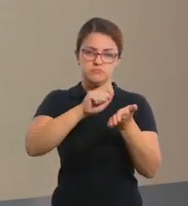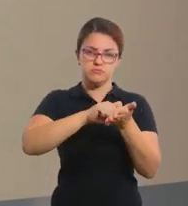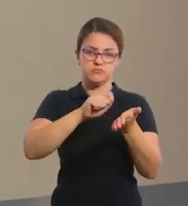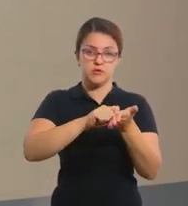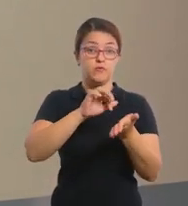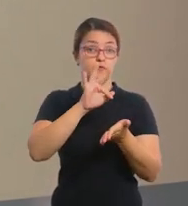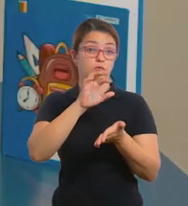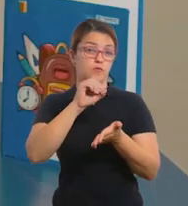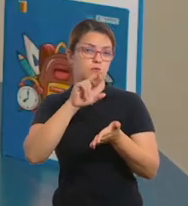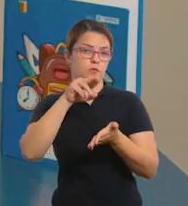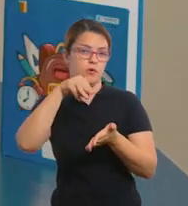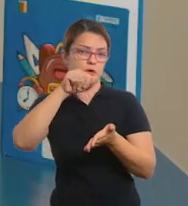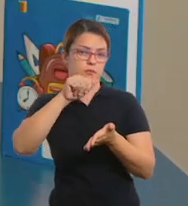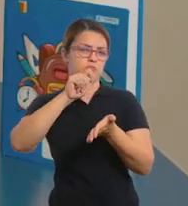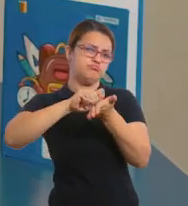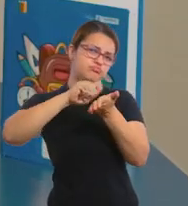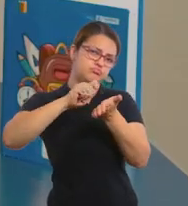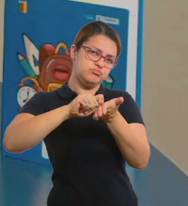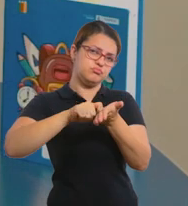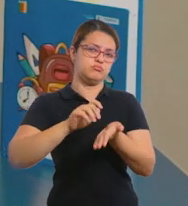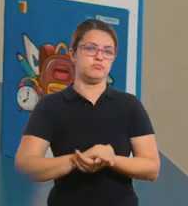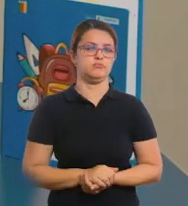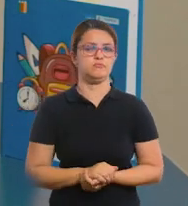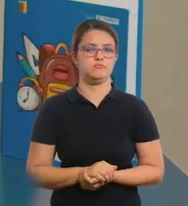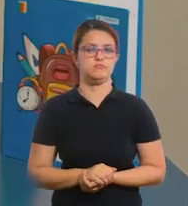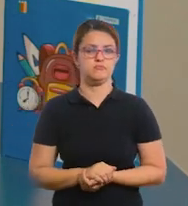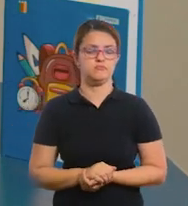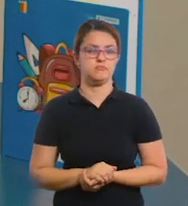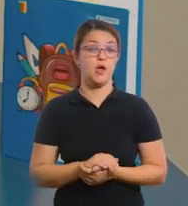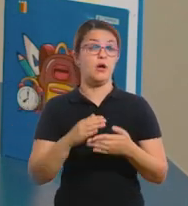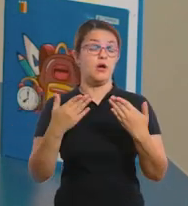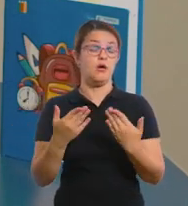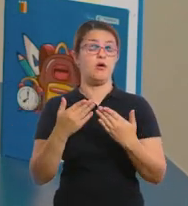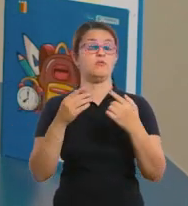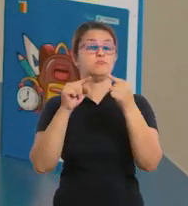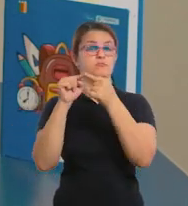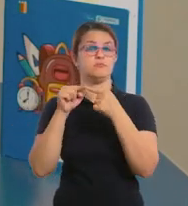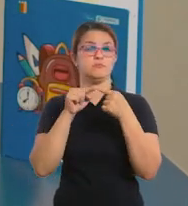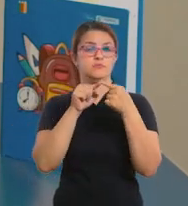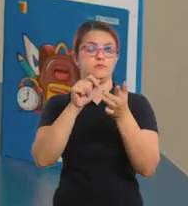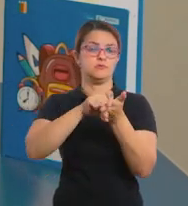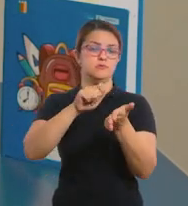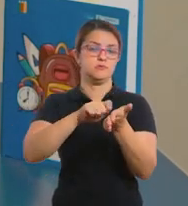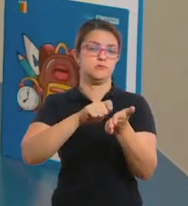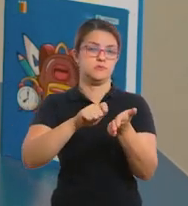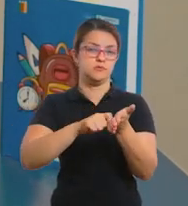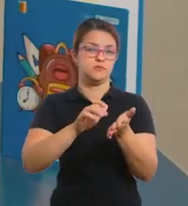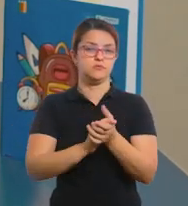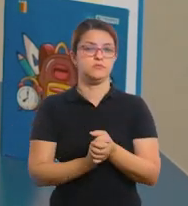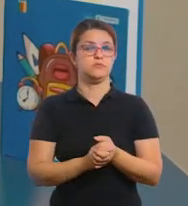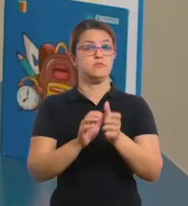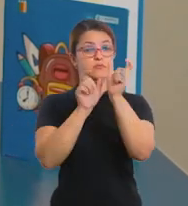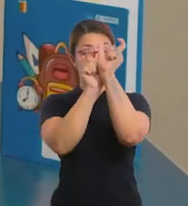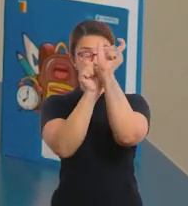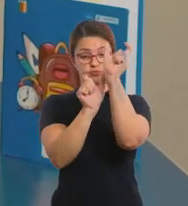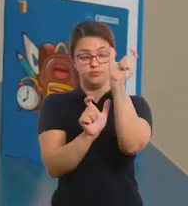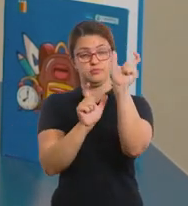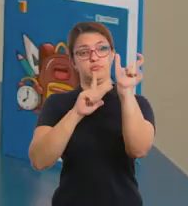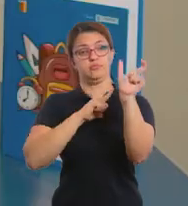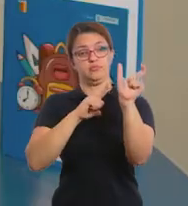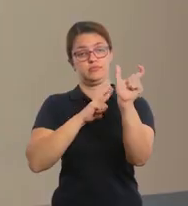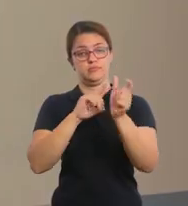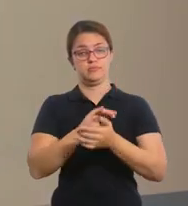escrever letra de forma agora você vai escrever palavras que rimam com que você escreveu aqui nesses três